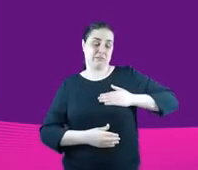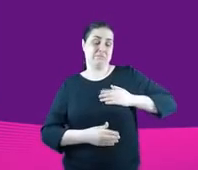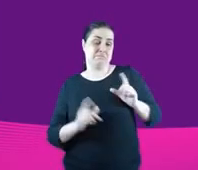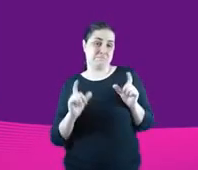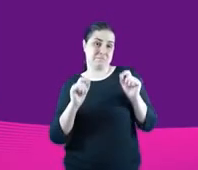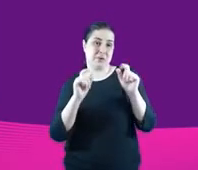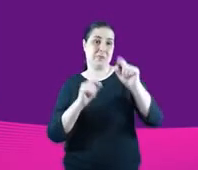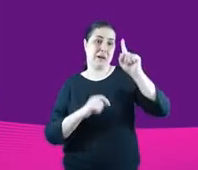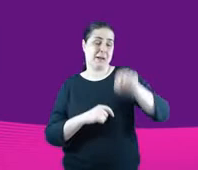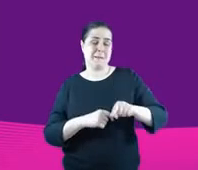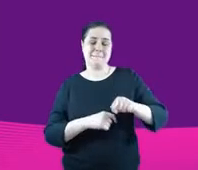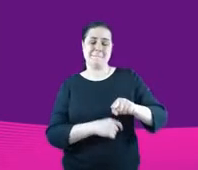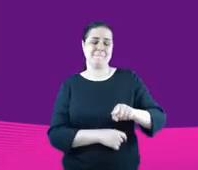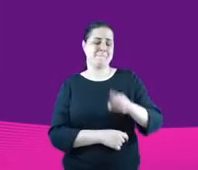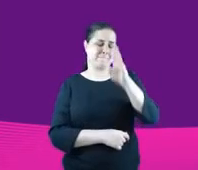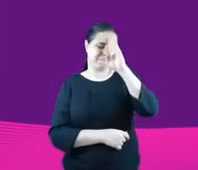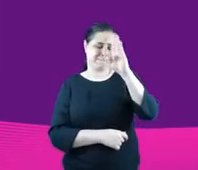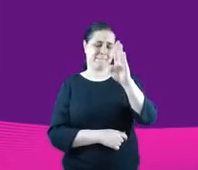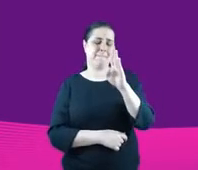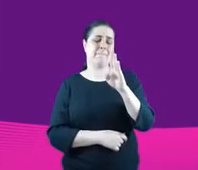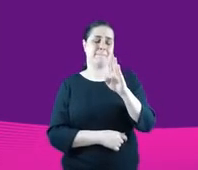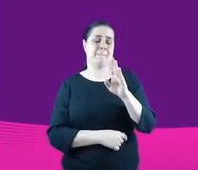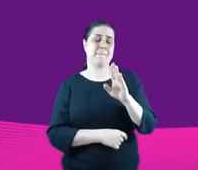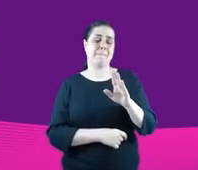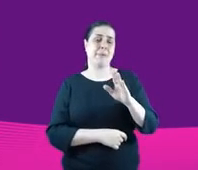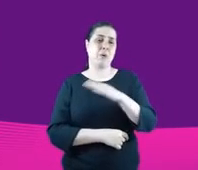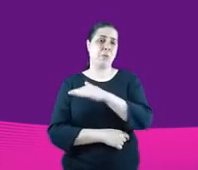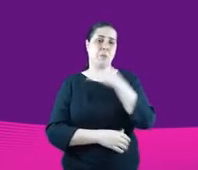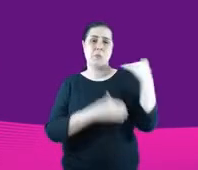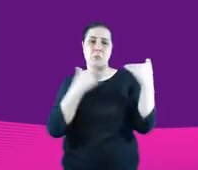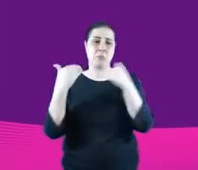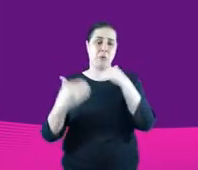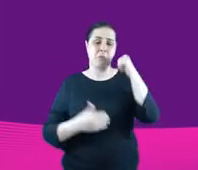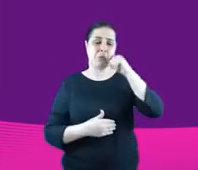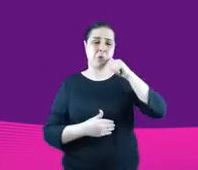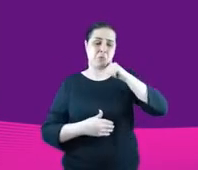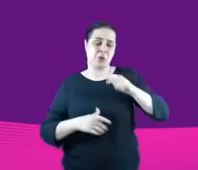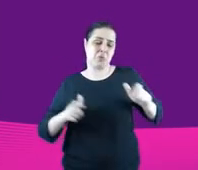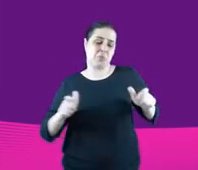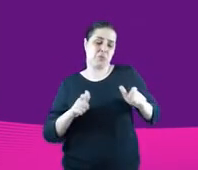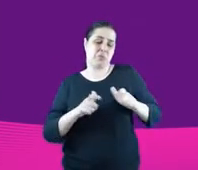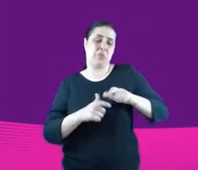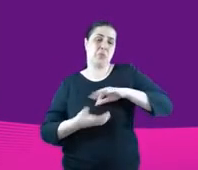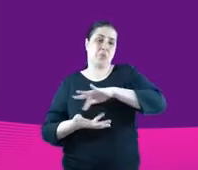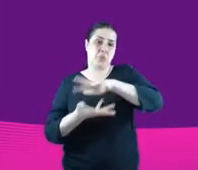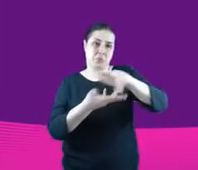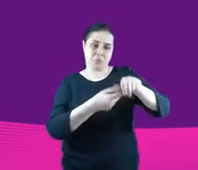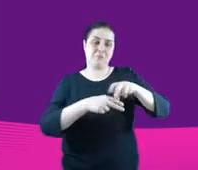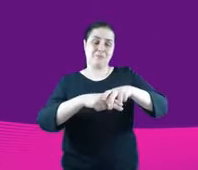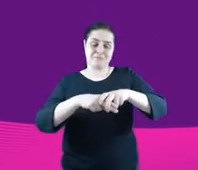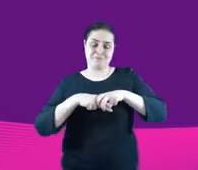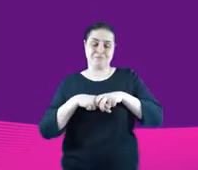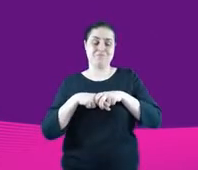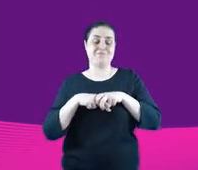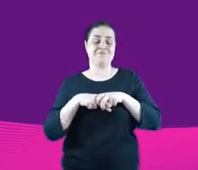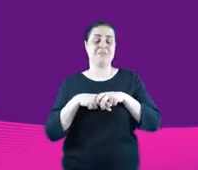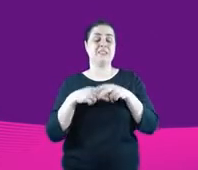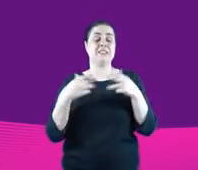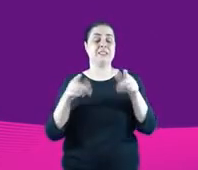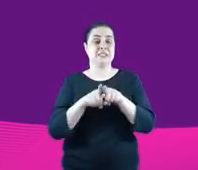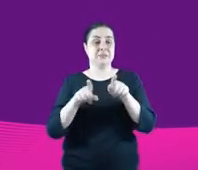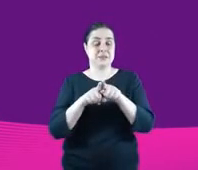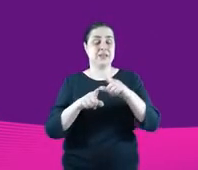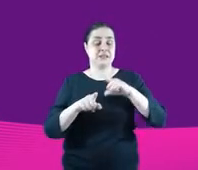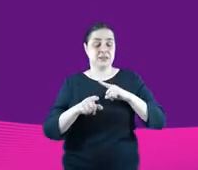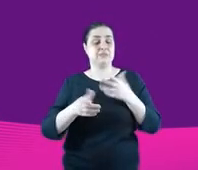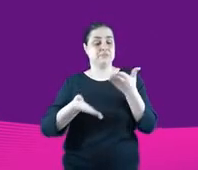a mortalidade do câncer de mama vem decrescendo decorrente do rastreamento e de novas terapias adjuvantes. Em consequência,